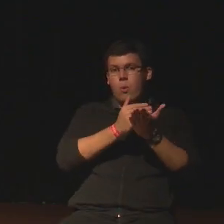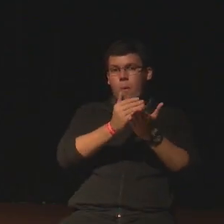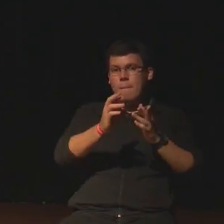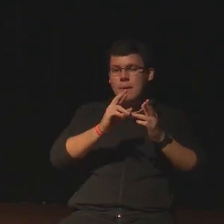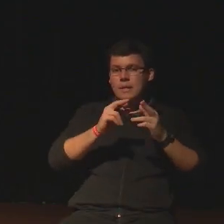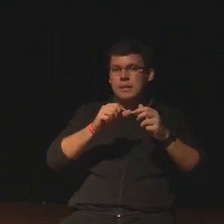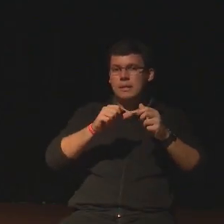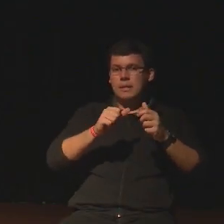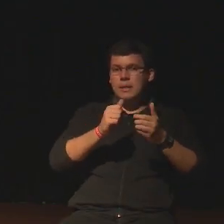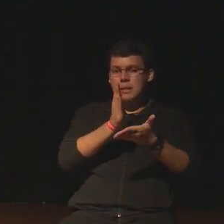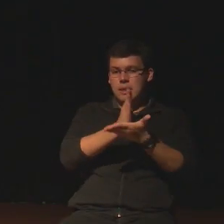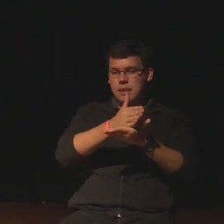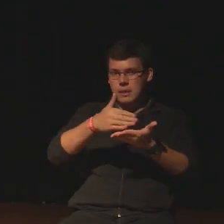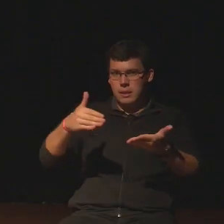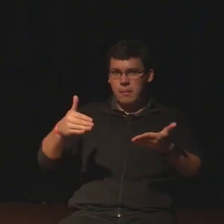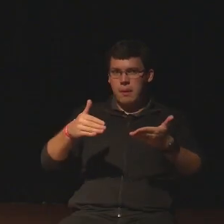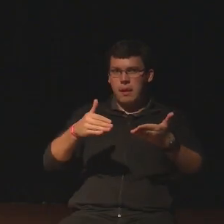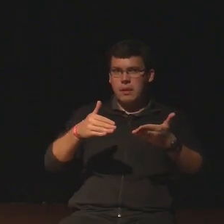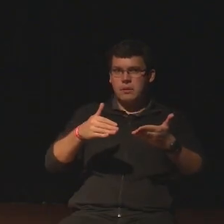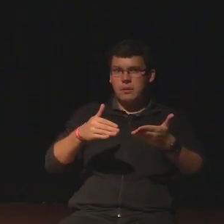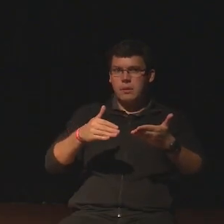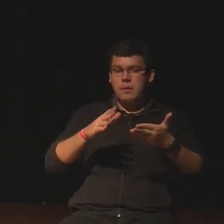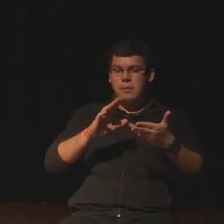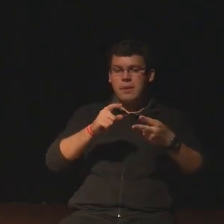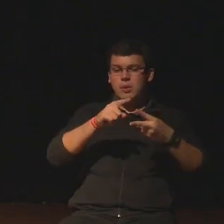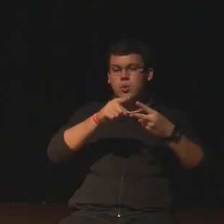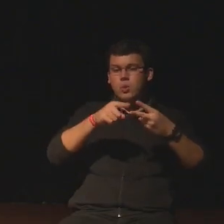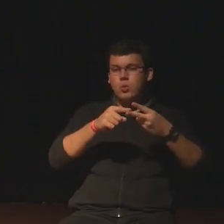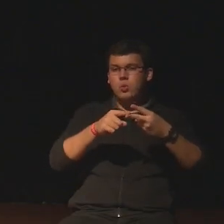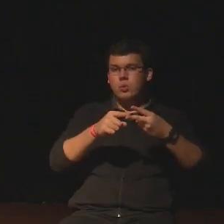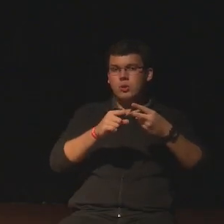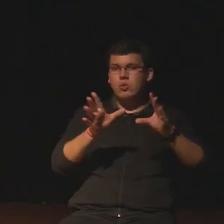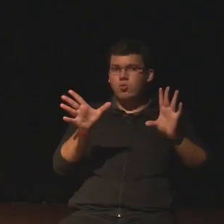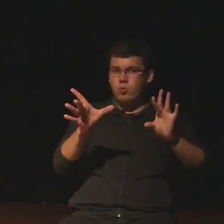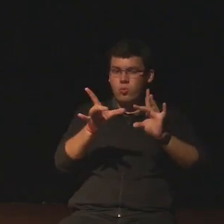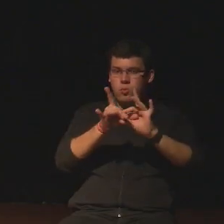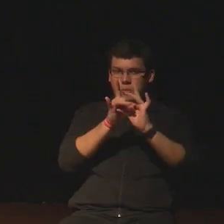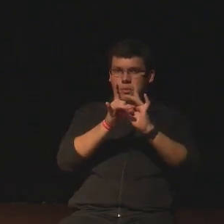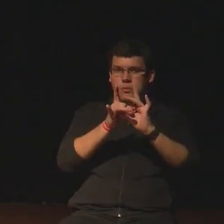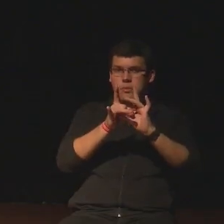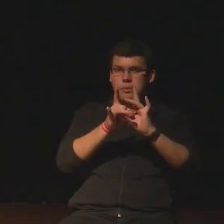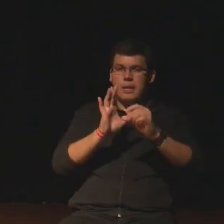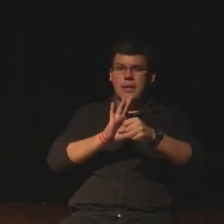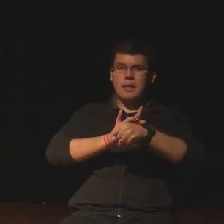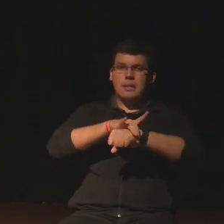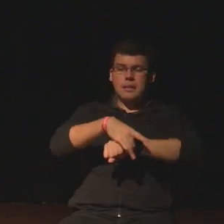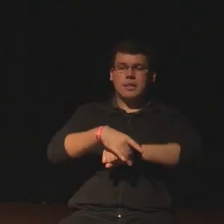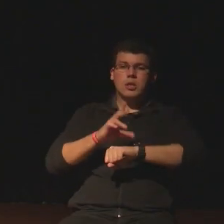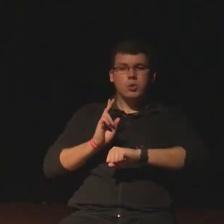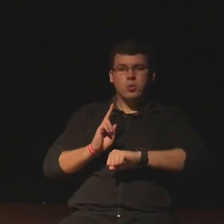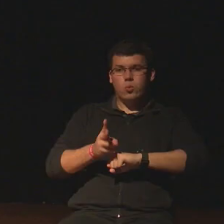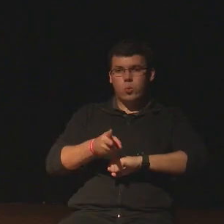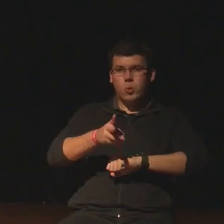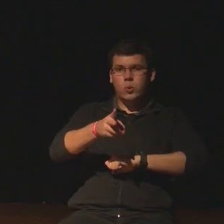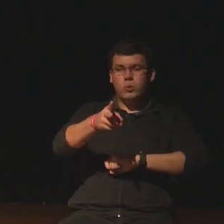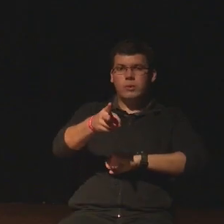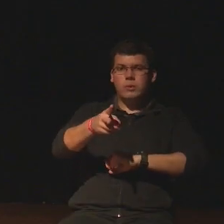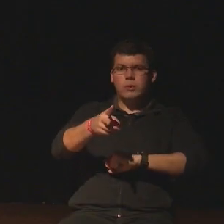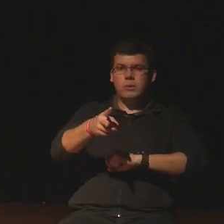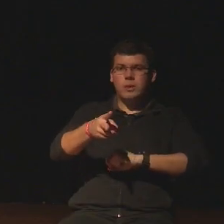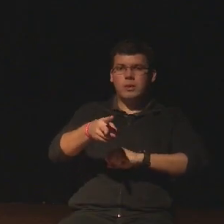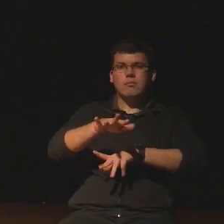de conexão entre os dois para que a gente conseguisse garantir uma continuidade justamente dessa